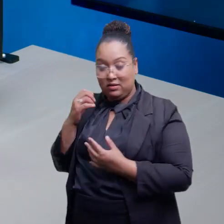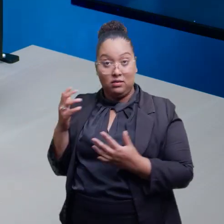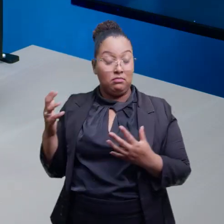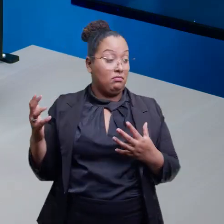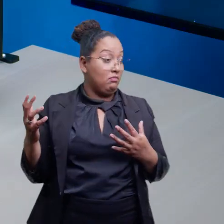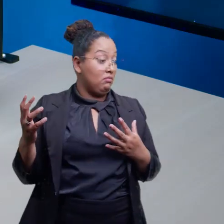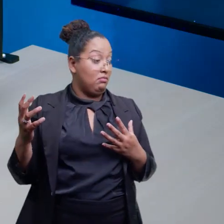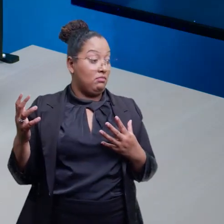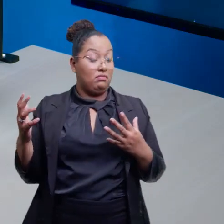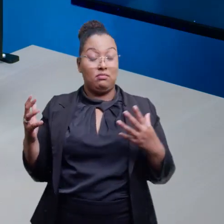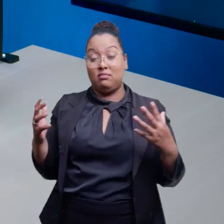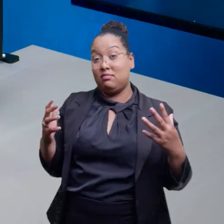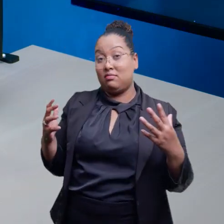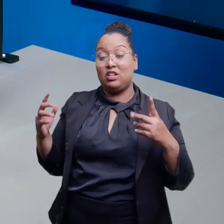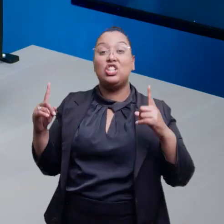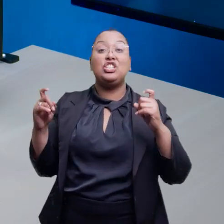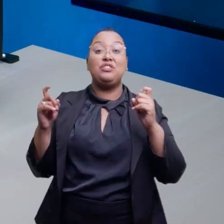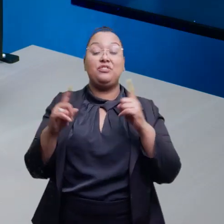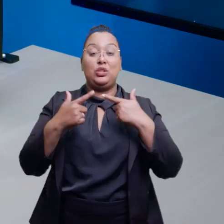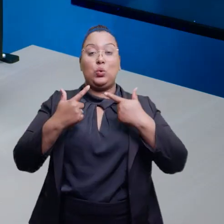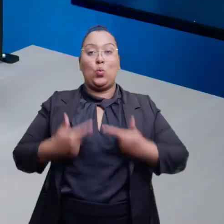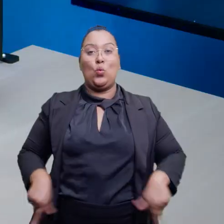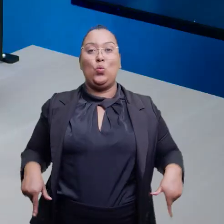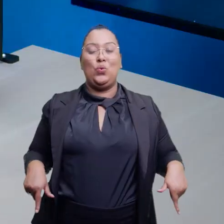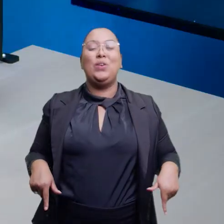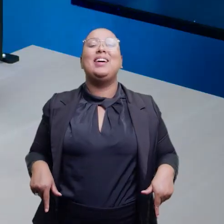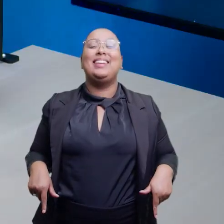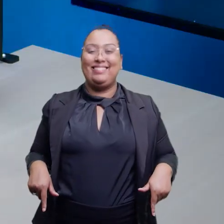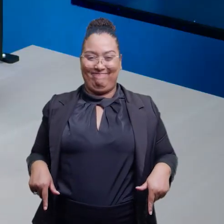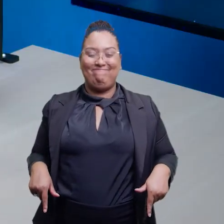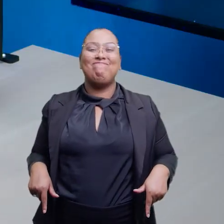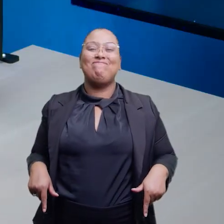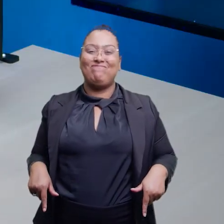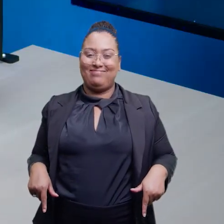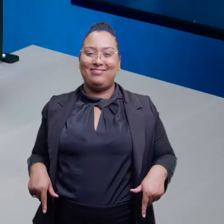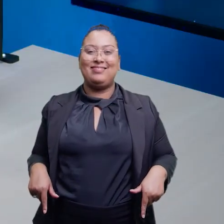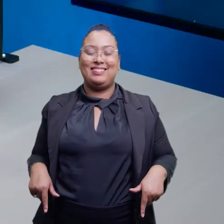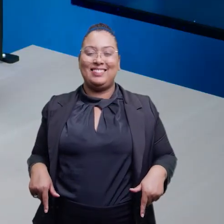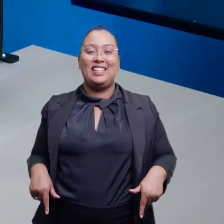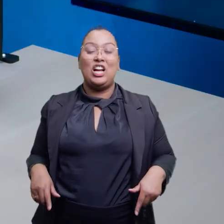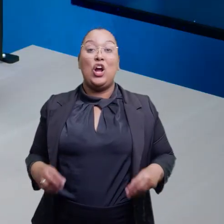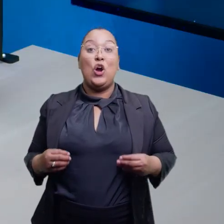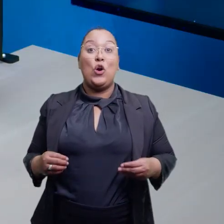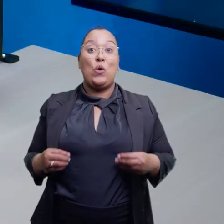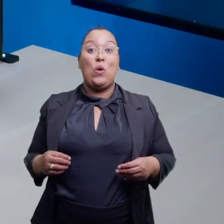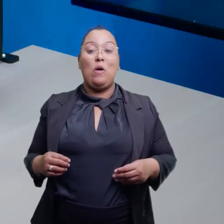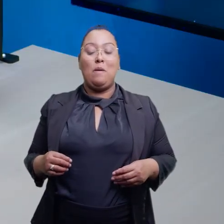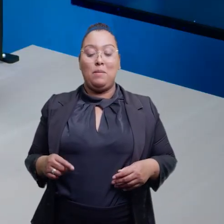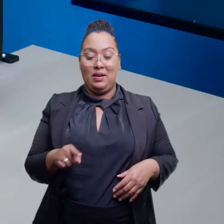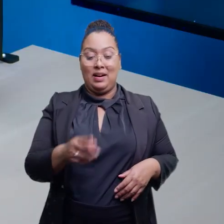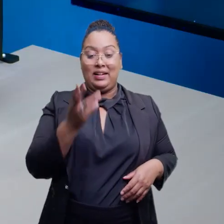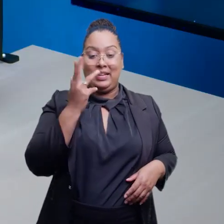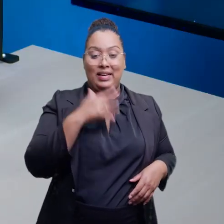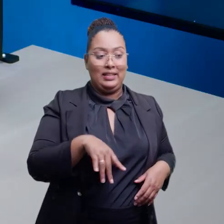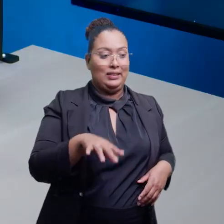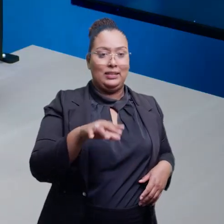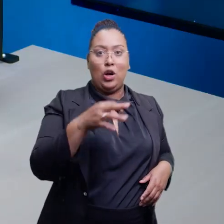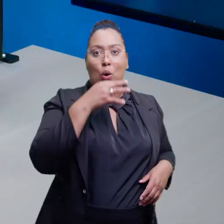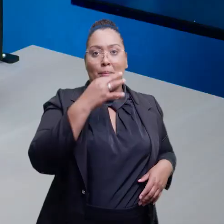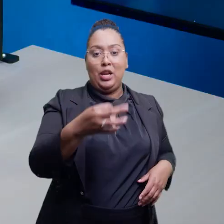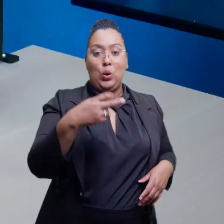muito difícil você conseguir, né, separar e conseguir, de fato, transmitir aquilo que aquela